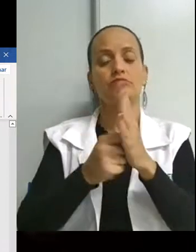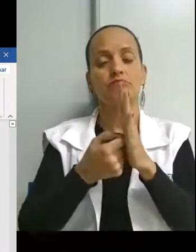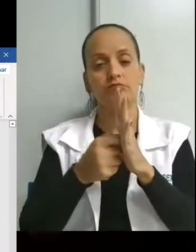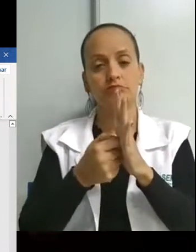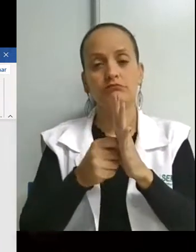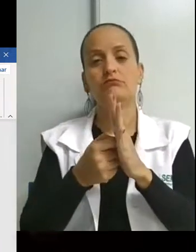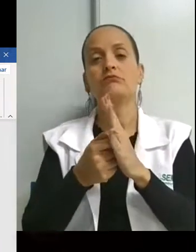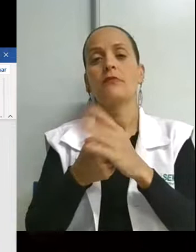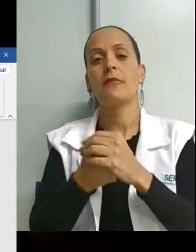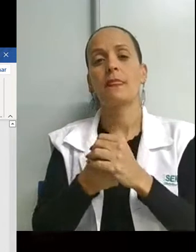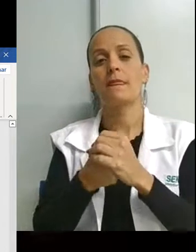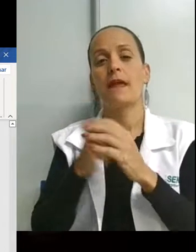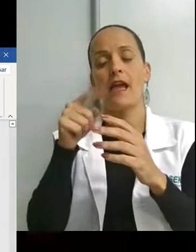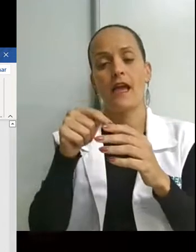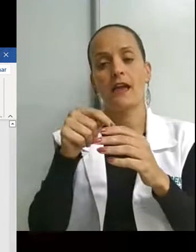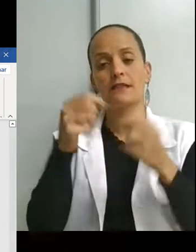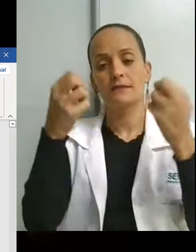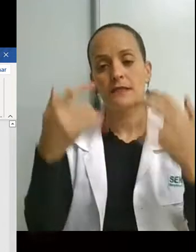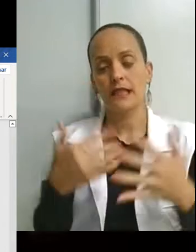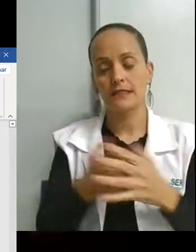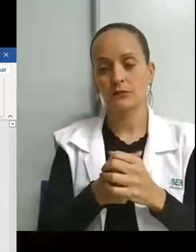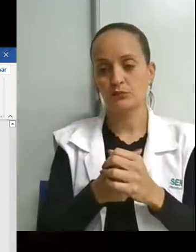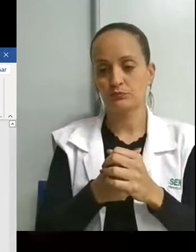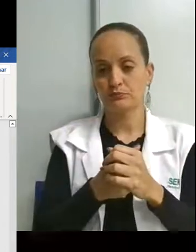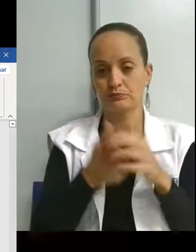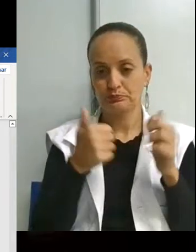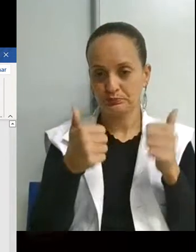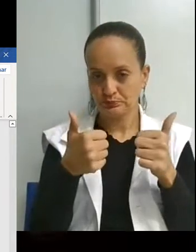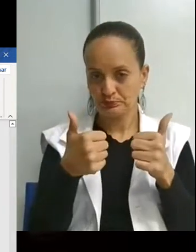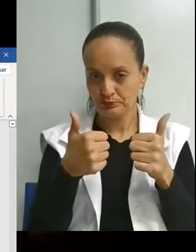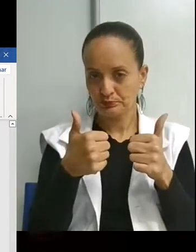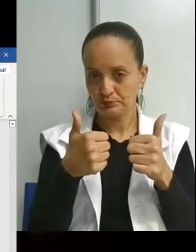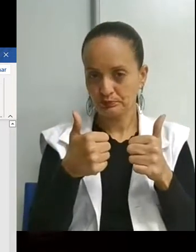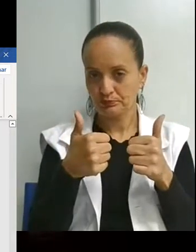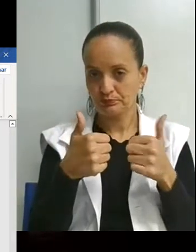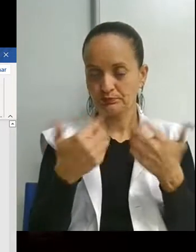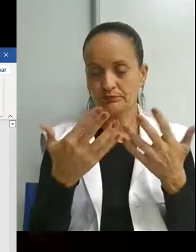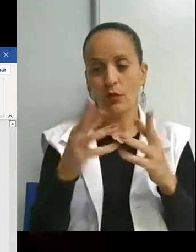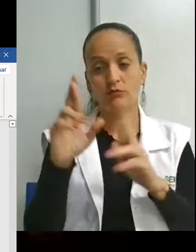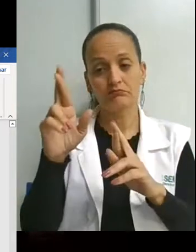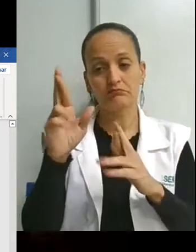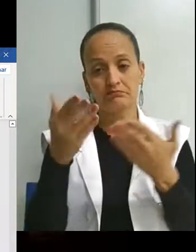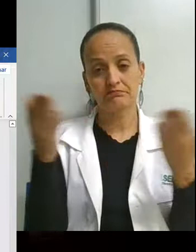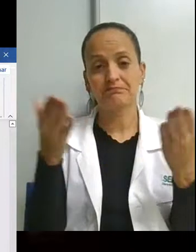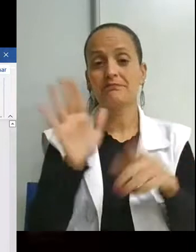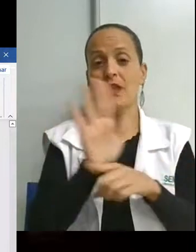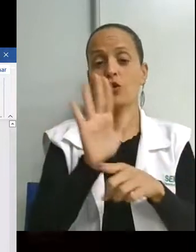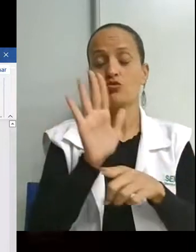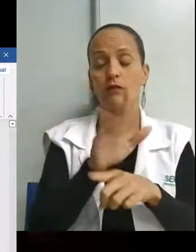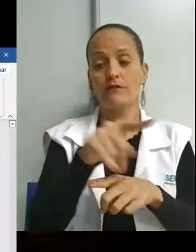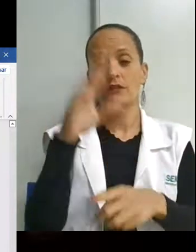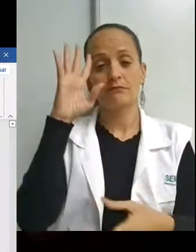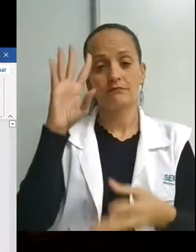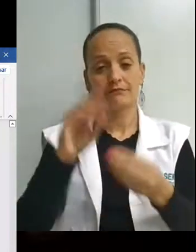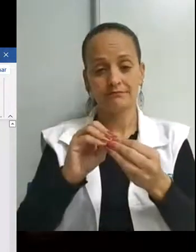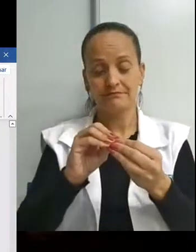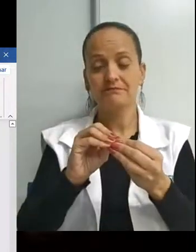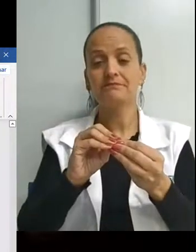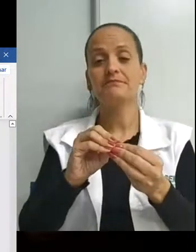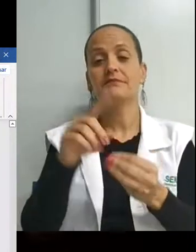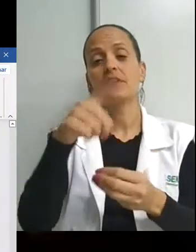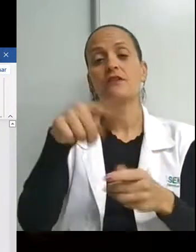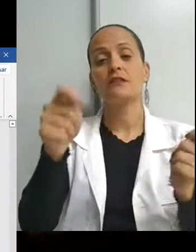3, né? A justificativa está aqui também, certo? Então, assim, espero que possa ter ajudado vocês aí e que vocês façam